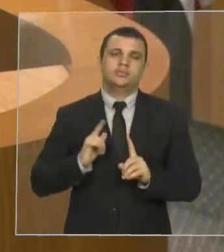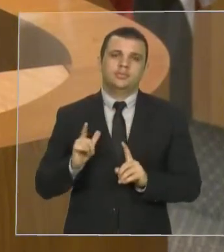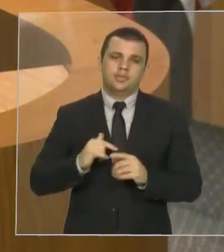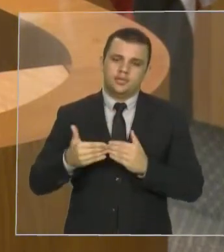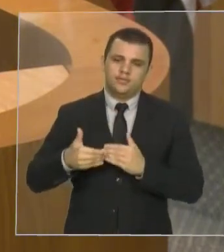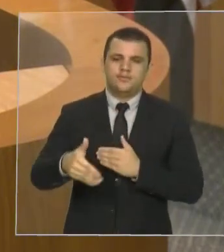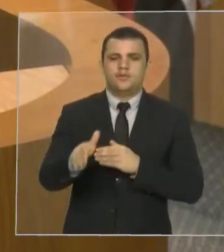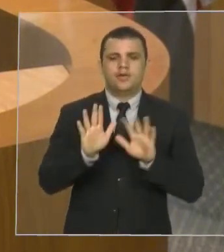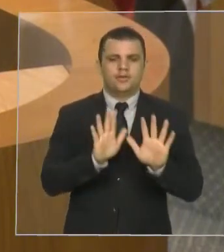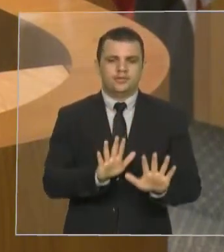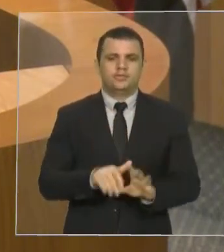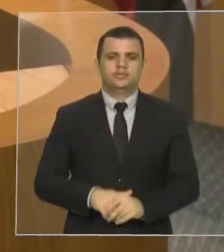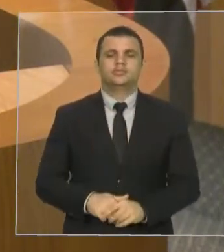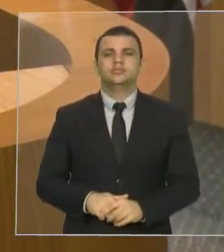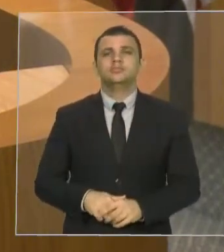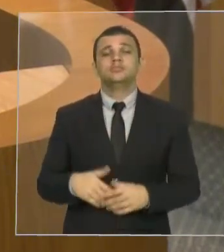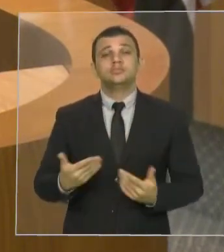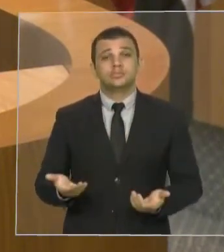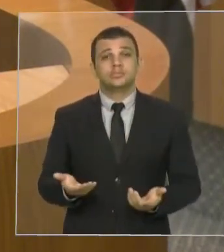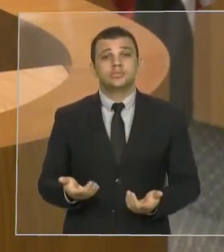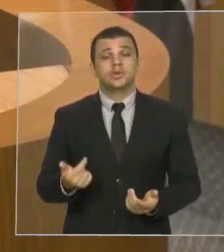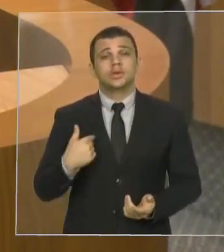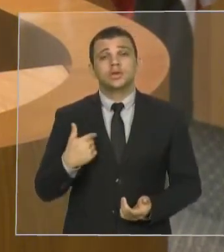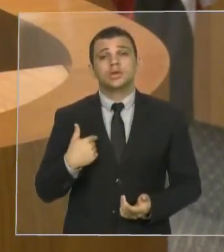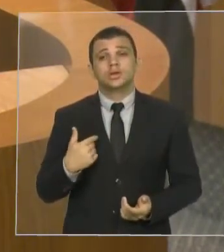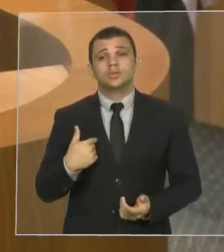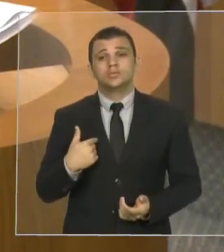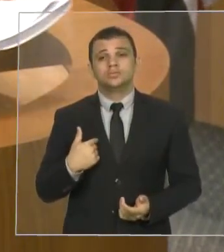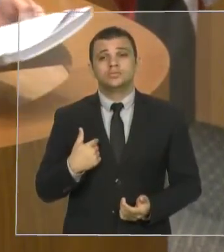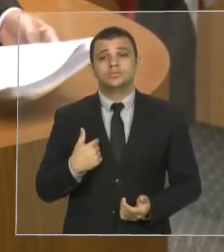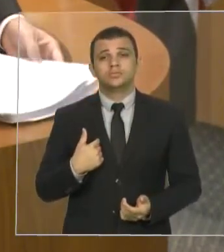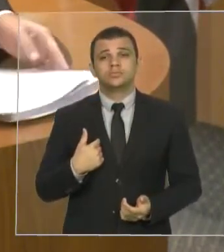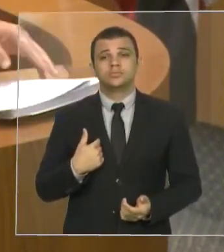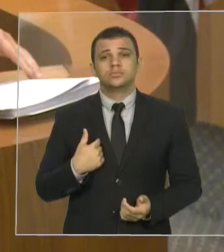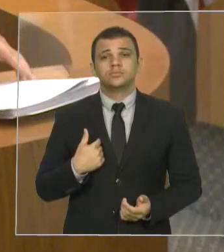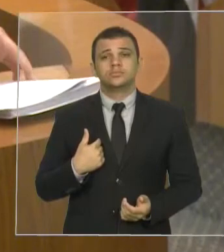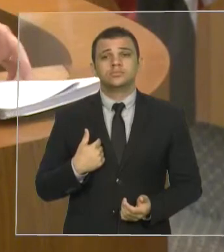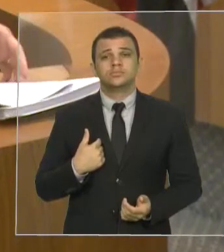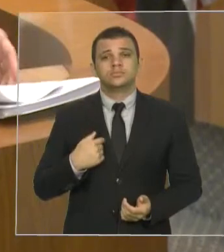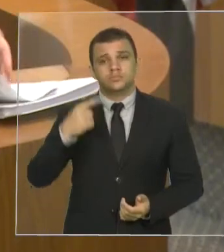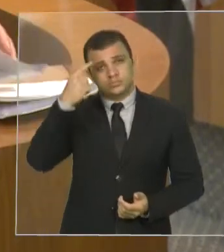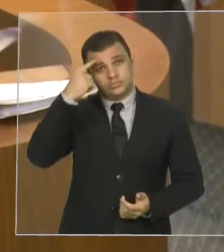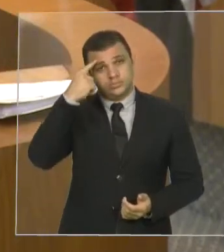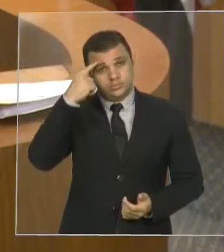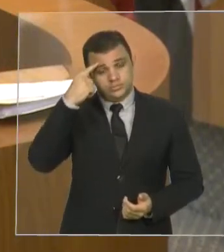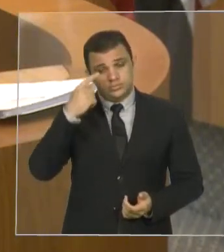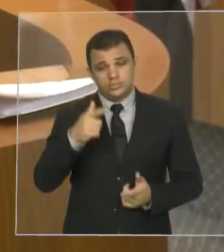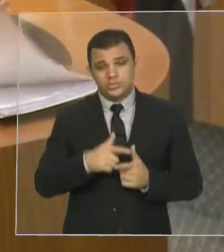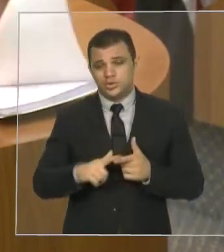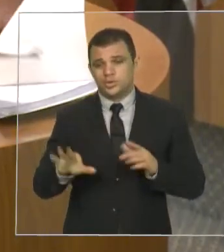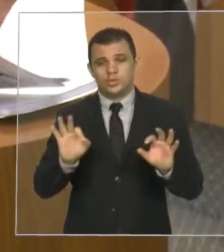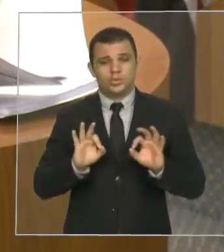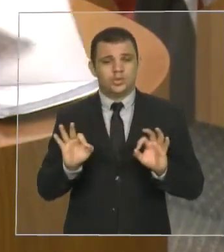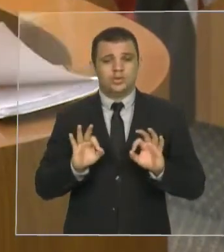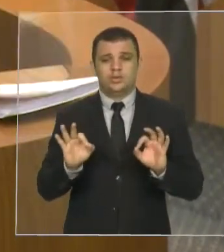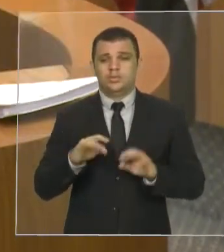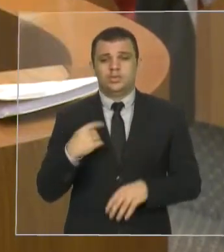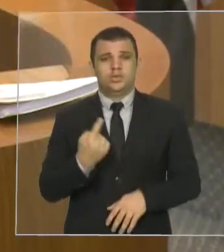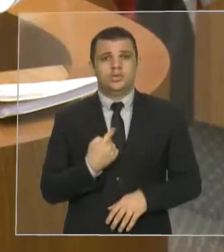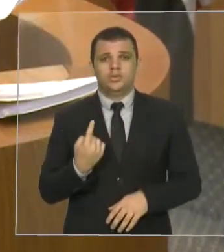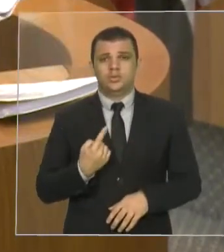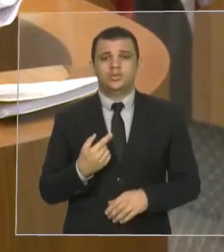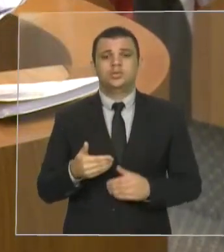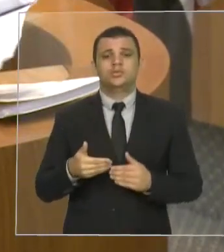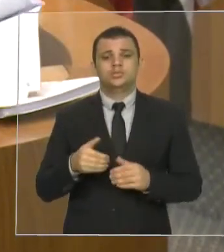próximas gerações. Portanto, não vejo nenhum tipo de problema em nós levarmos essa votação um pouco